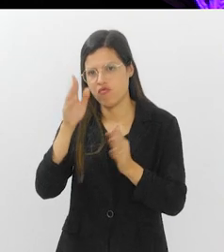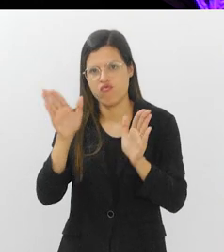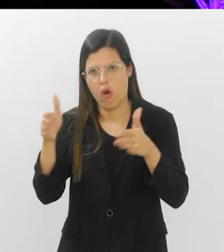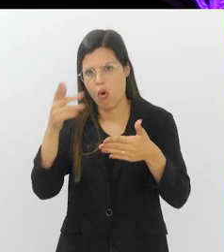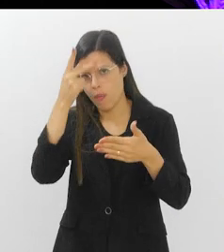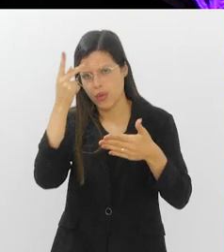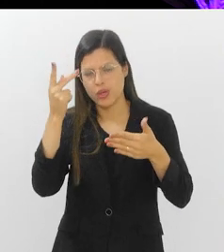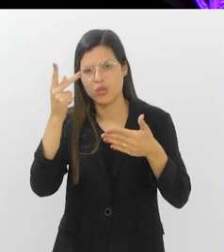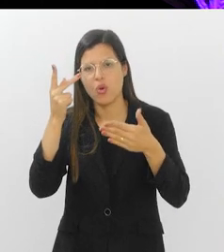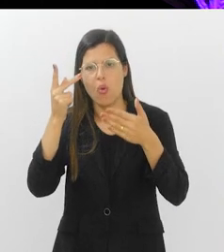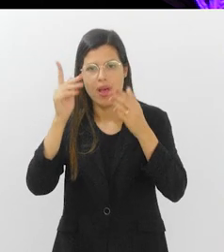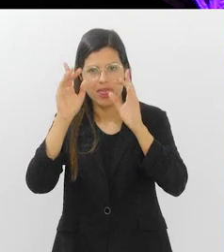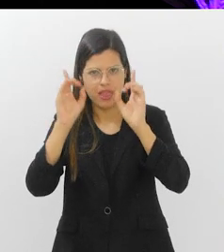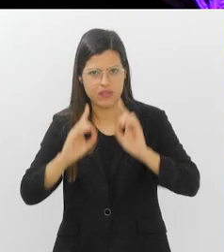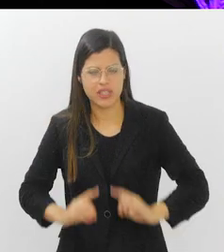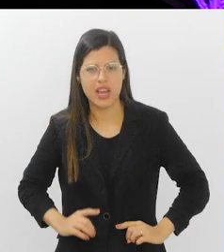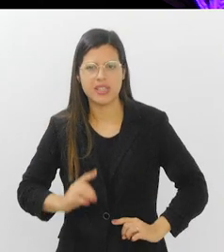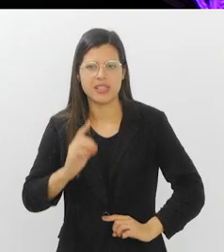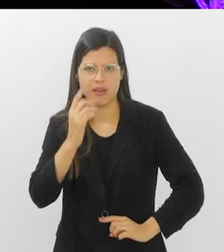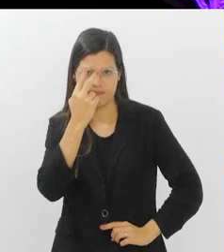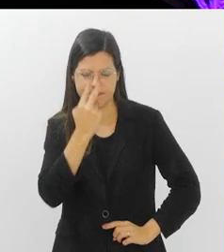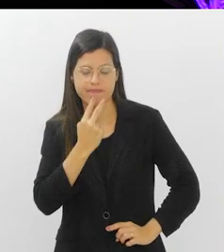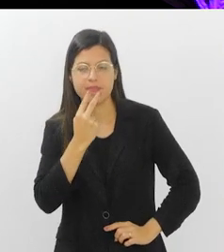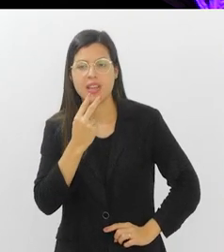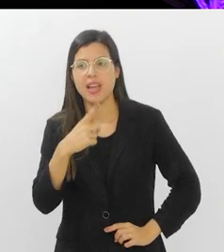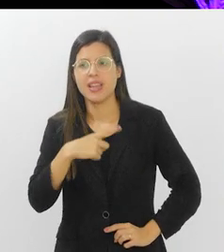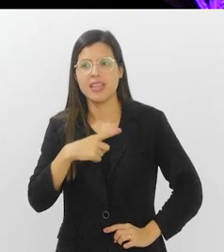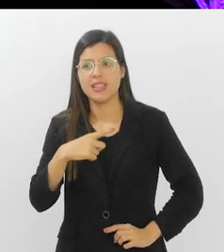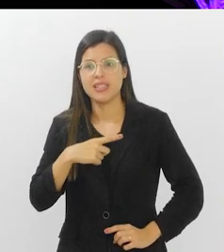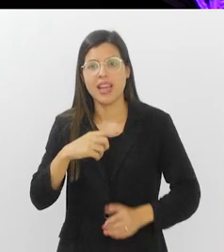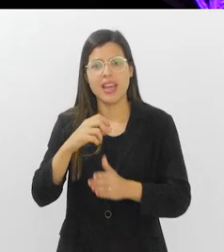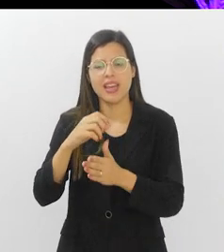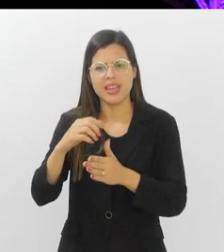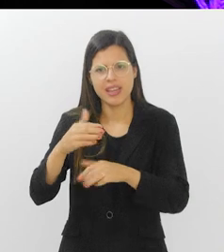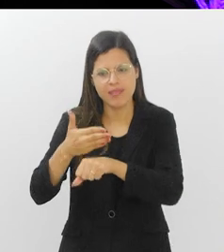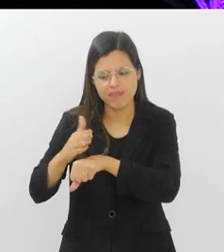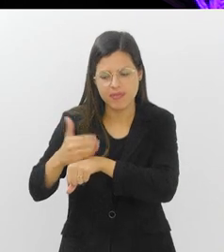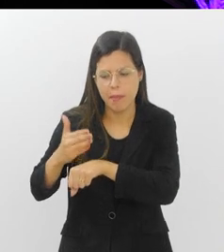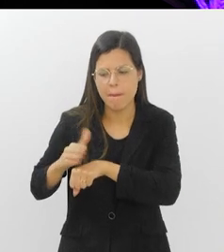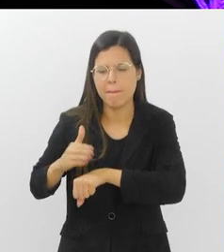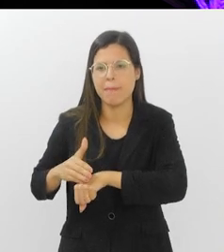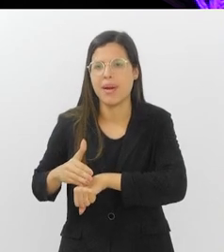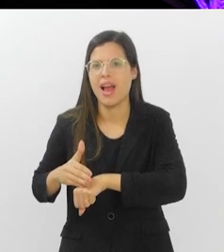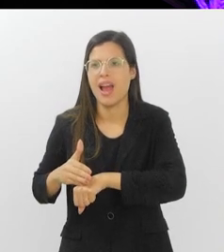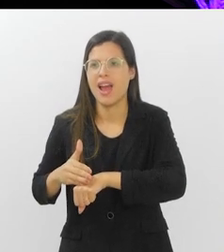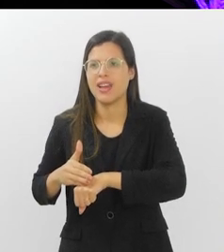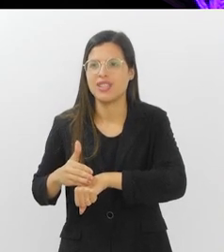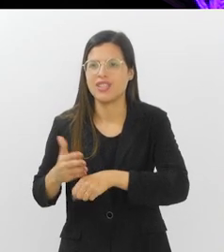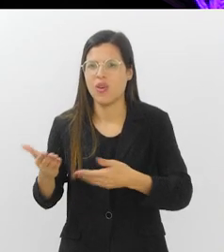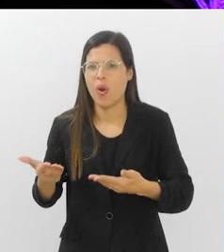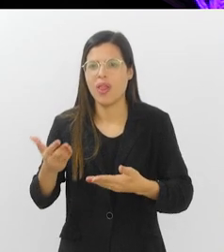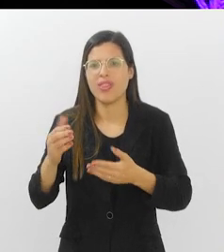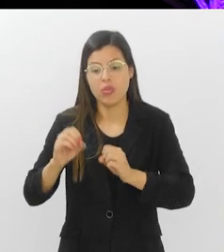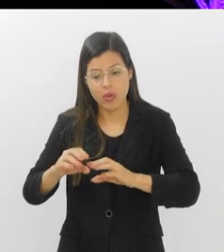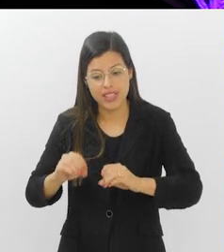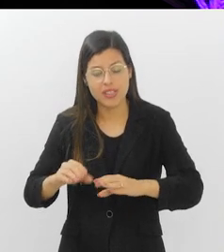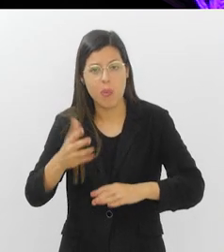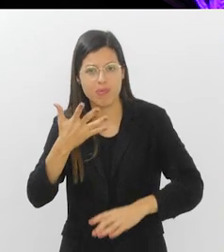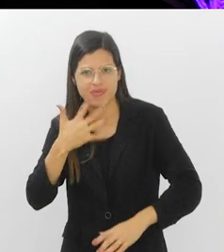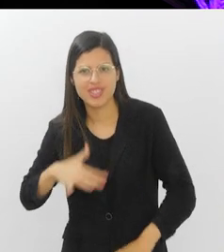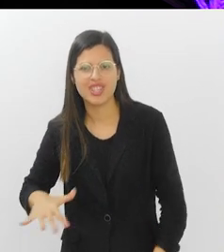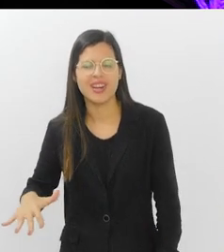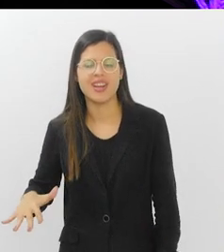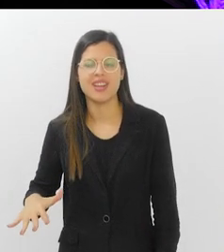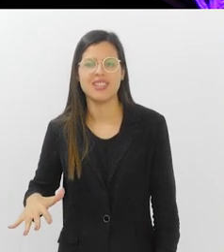com deficiência visual eles têm atividade física eh desde desde o jardim de infância né da do antigo jardim de infância ag educação infantil